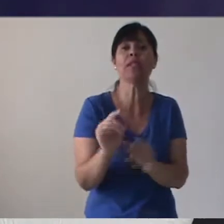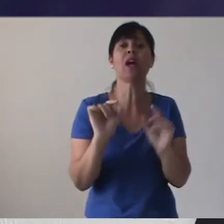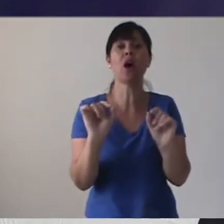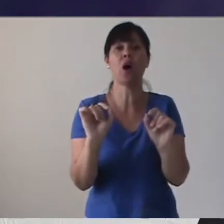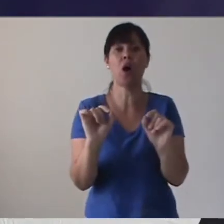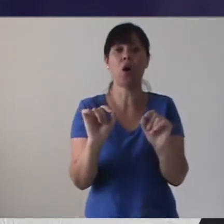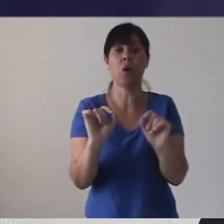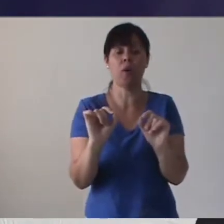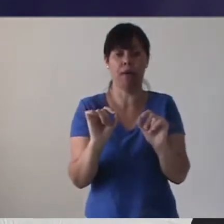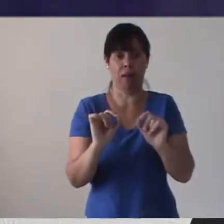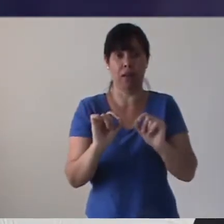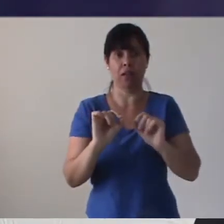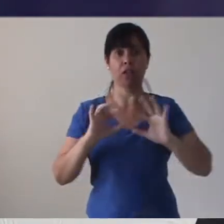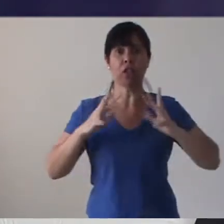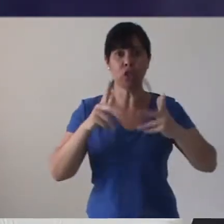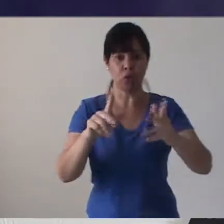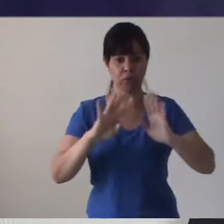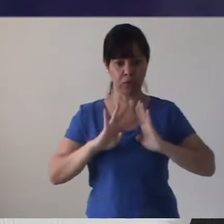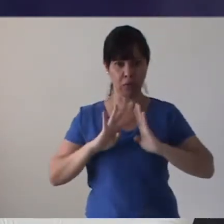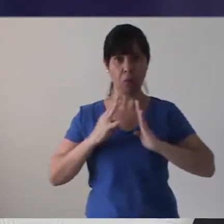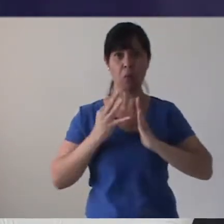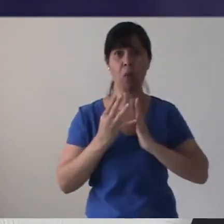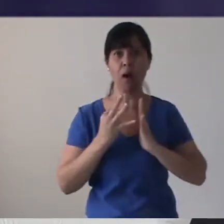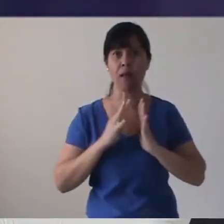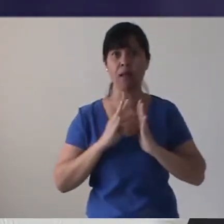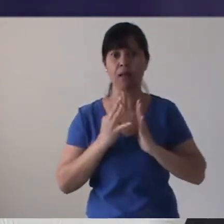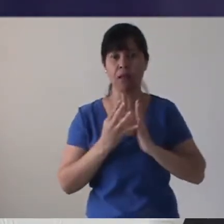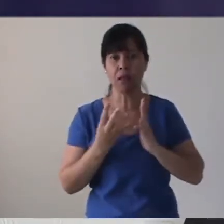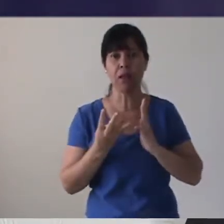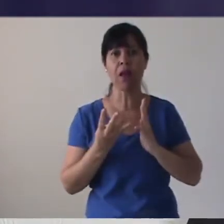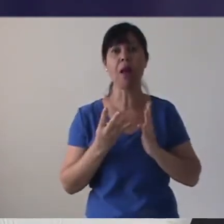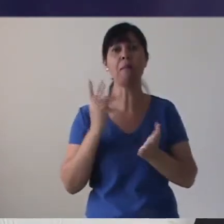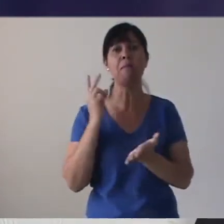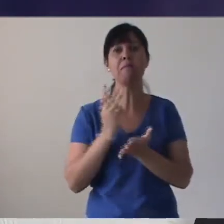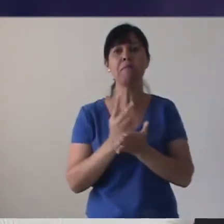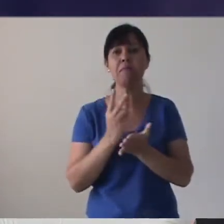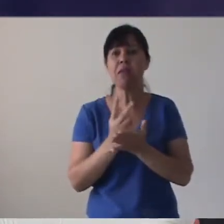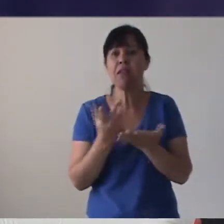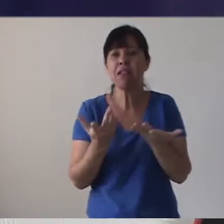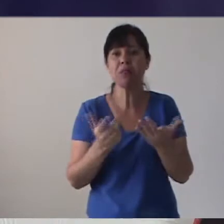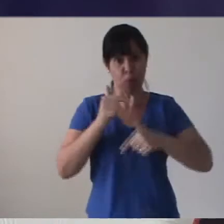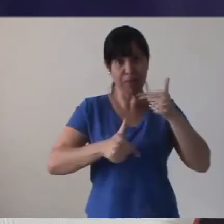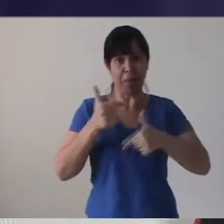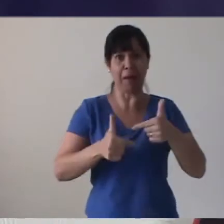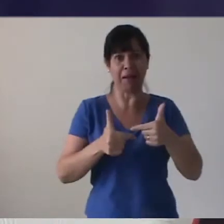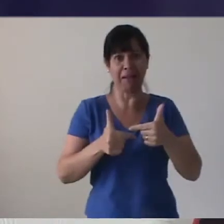ficaríamos confinados em nossas casas, mesmo quem trabalha.